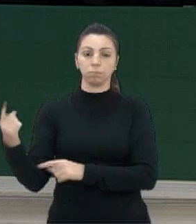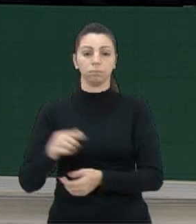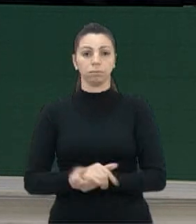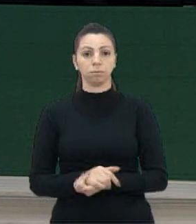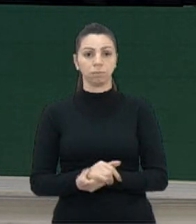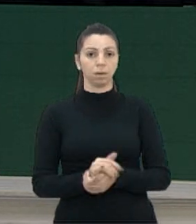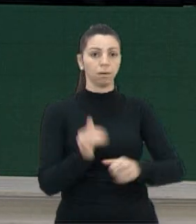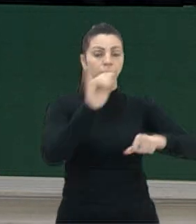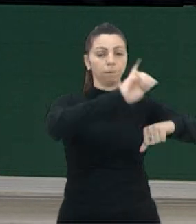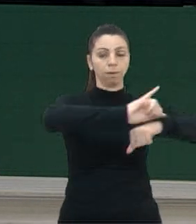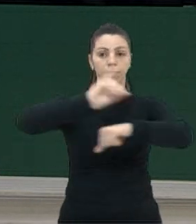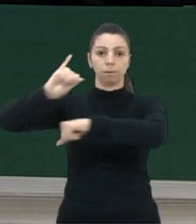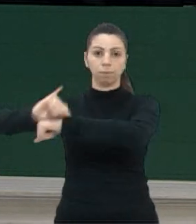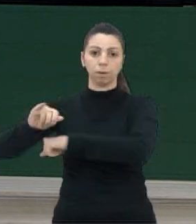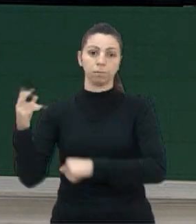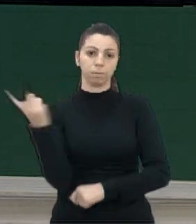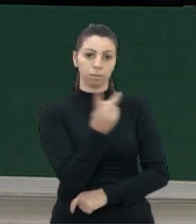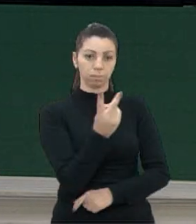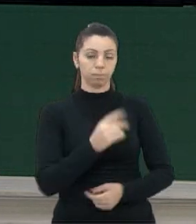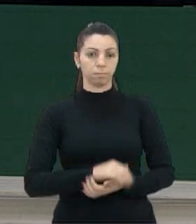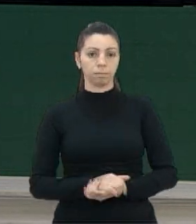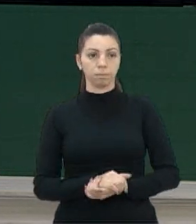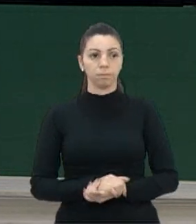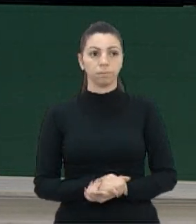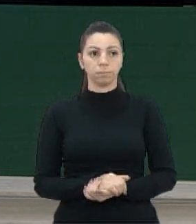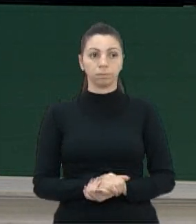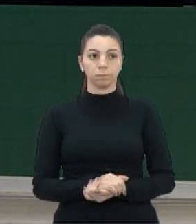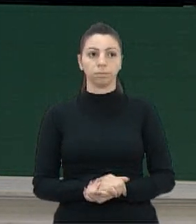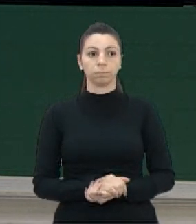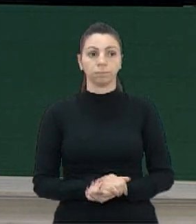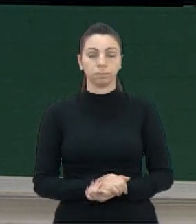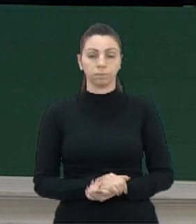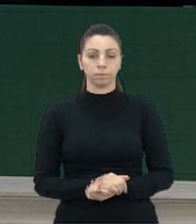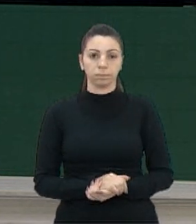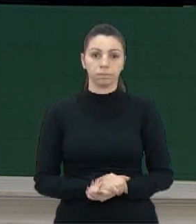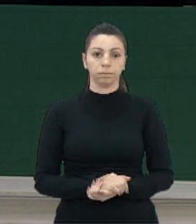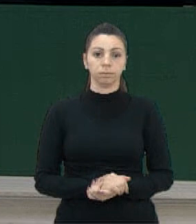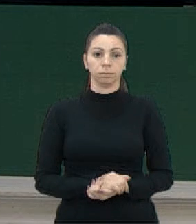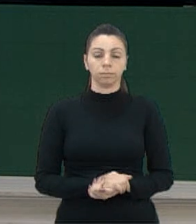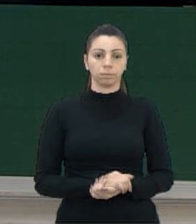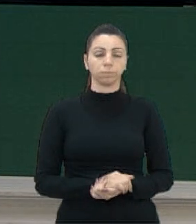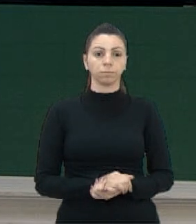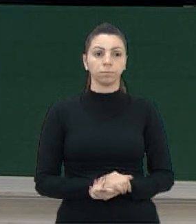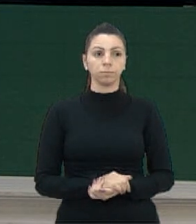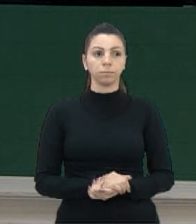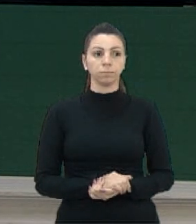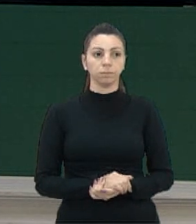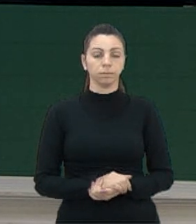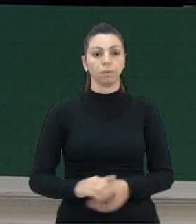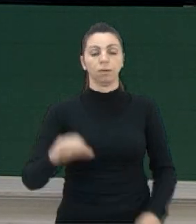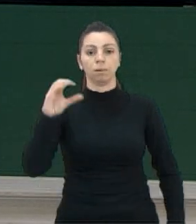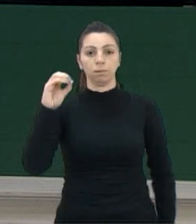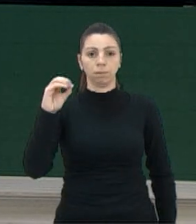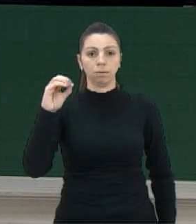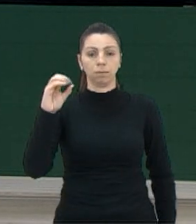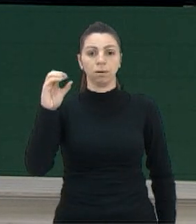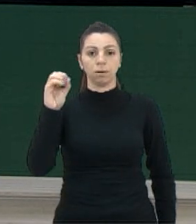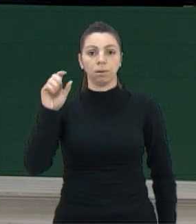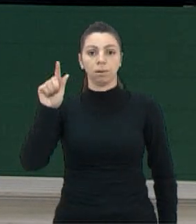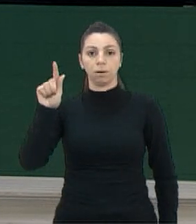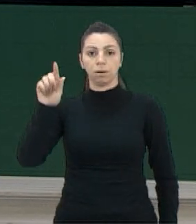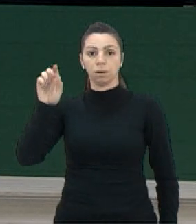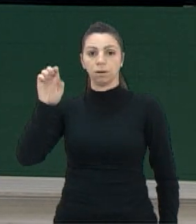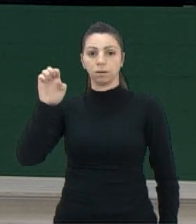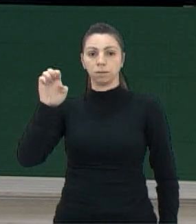para os produtos. Agora vamos ver a situação lá do oxigênio. 1 vezes 3, 3 oxigênios para